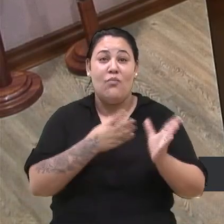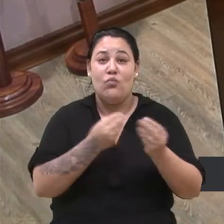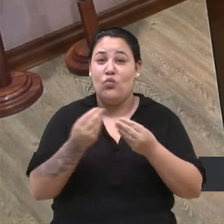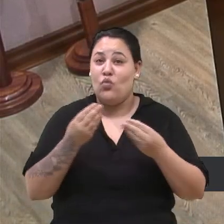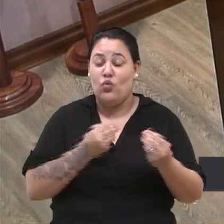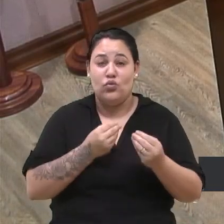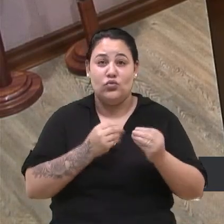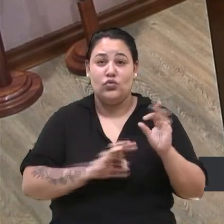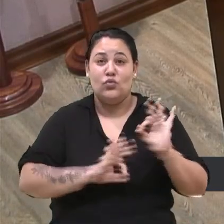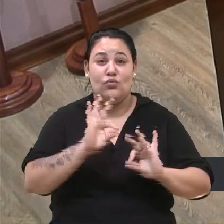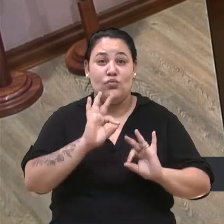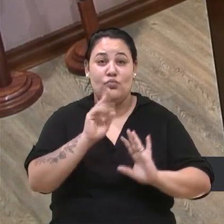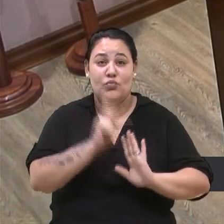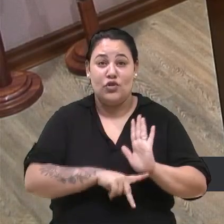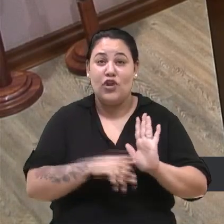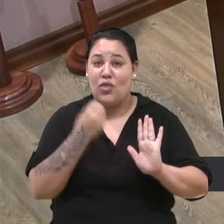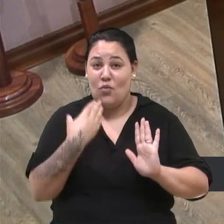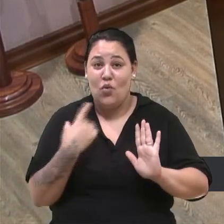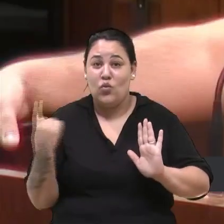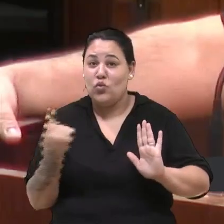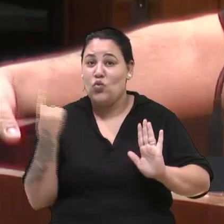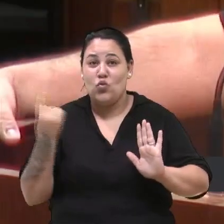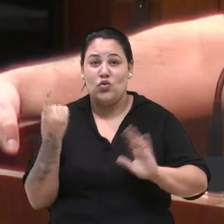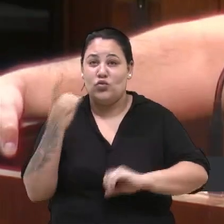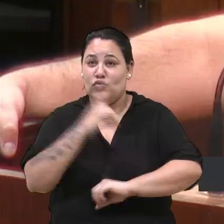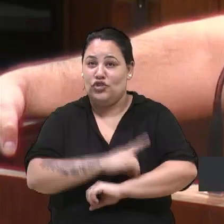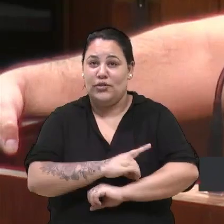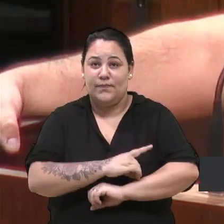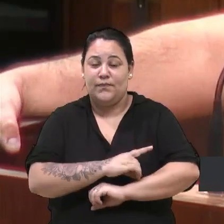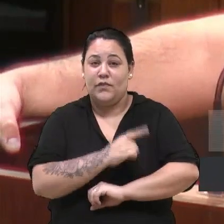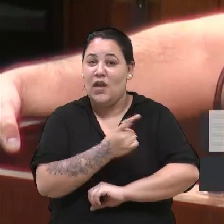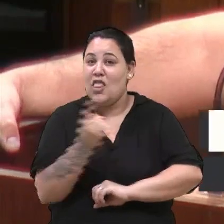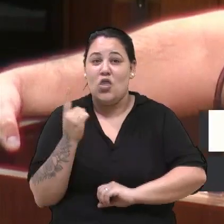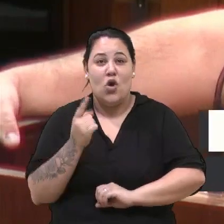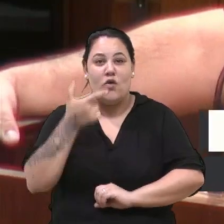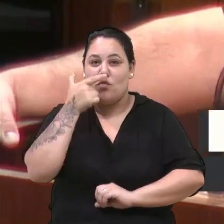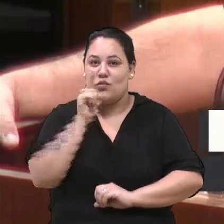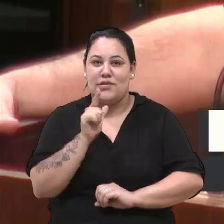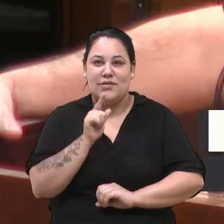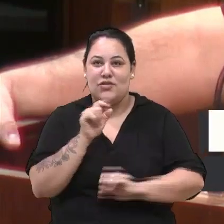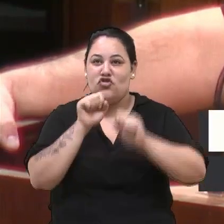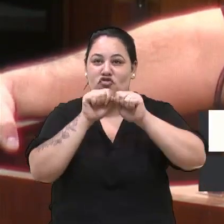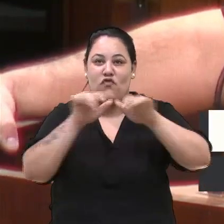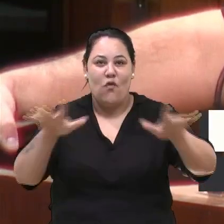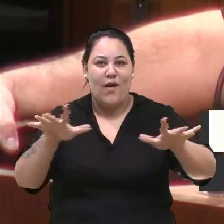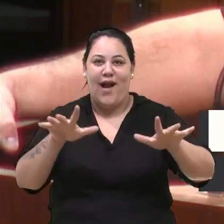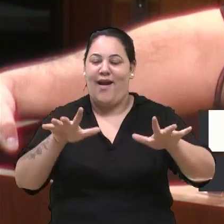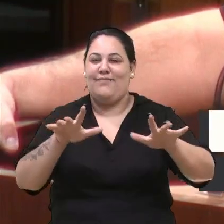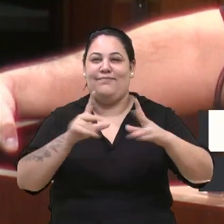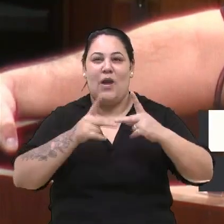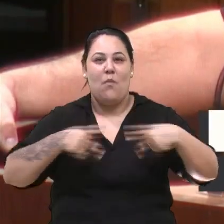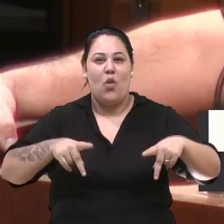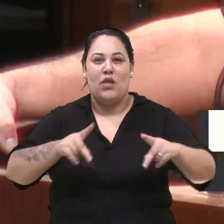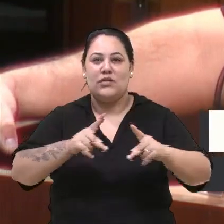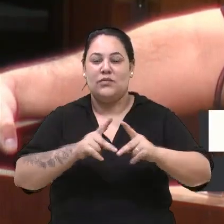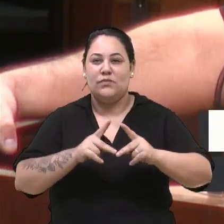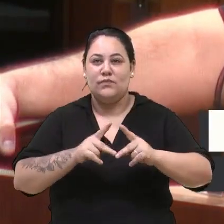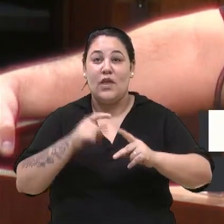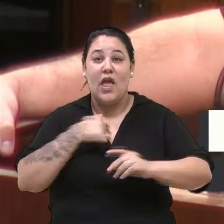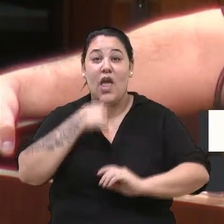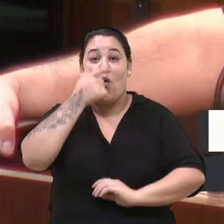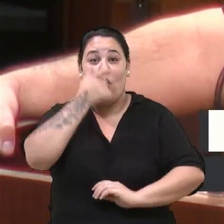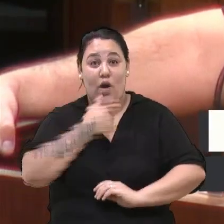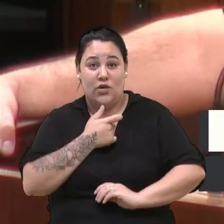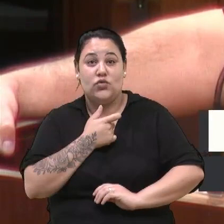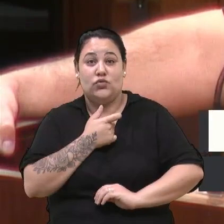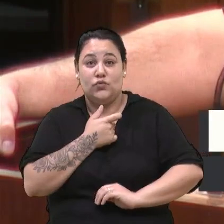dia, que a gente não vai conseguir divulgar para a população. Eu acho que é algo que a